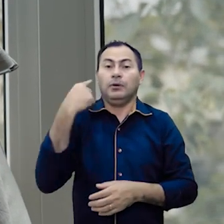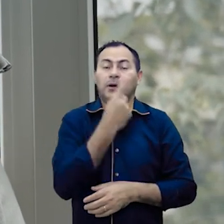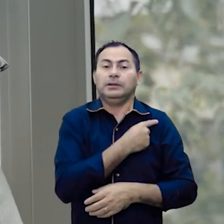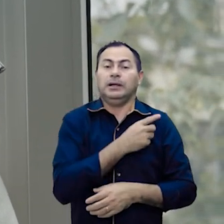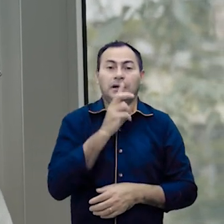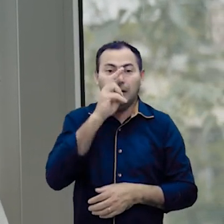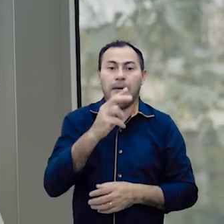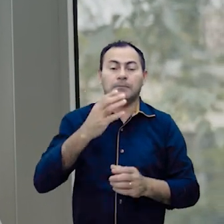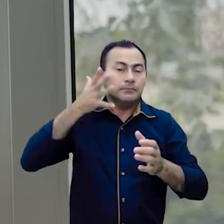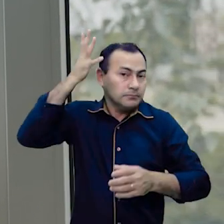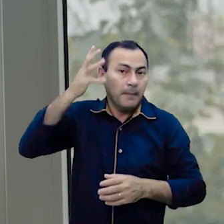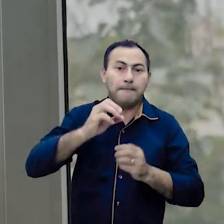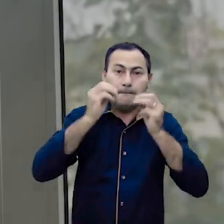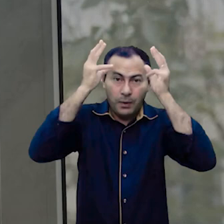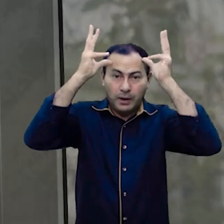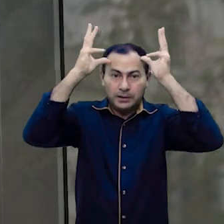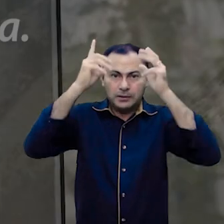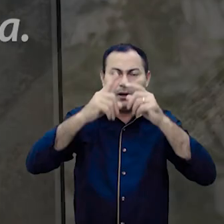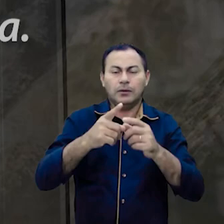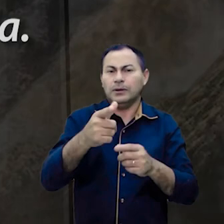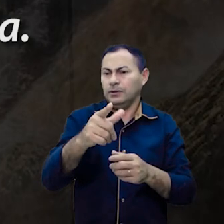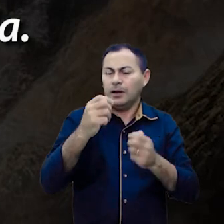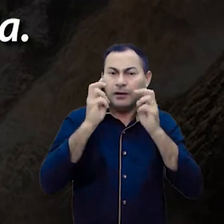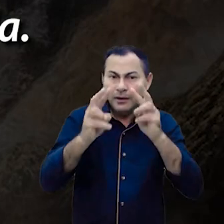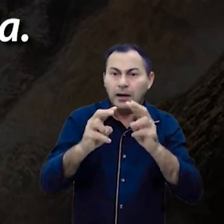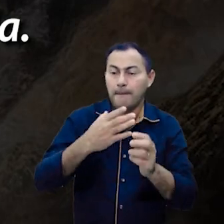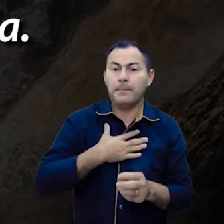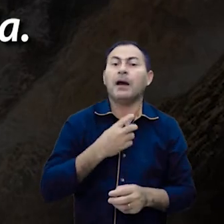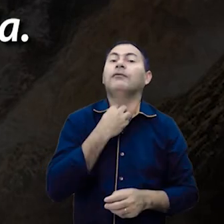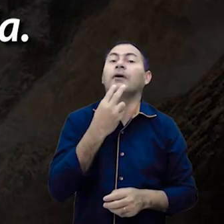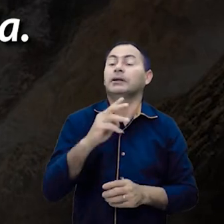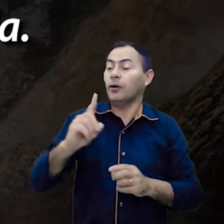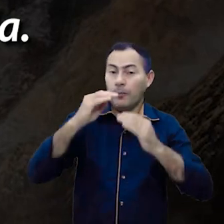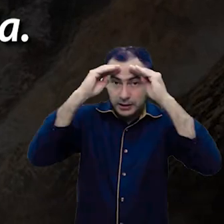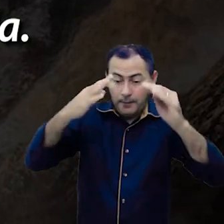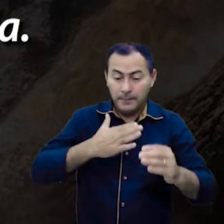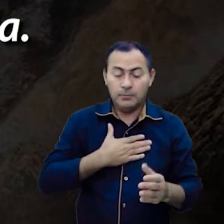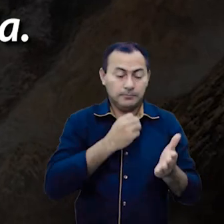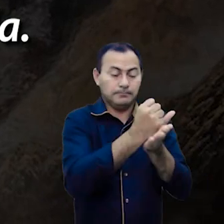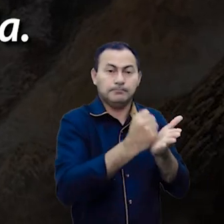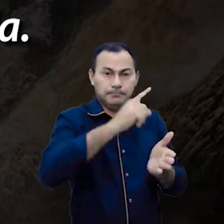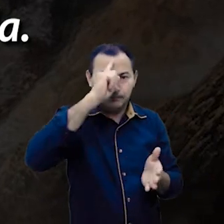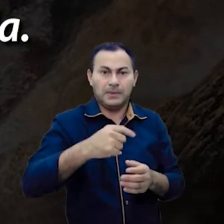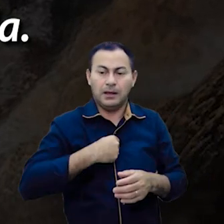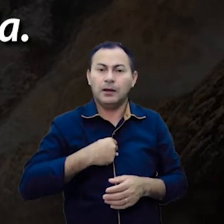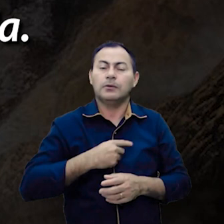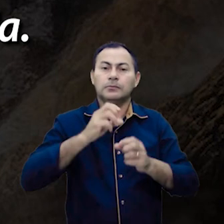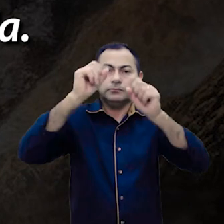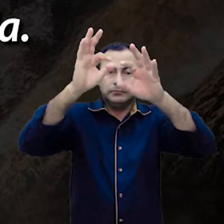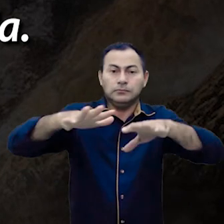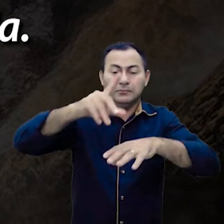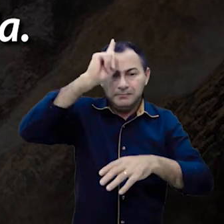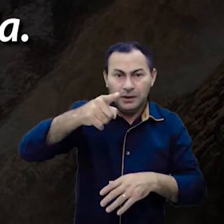a seguir nós temos a tremenda pregação de Moisés Mas se vocês não derem ouvidos a minha voz e não obedecerem os meus mandamentos então